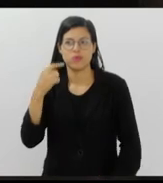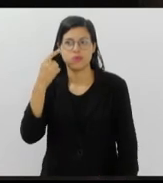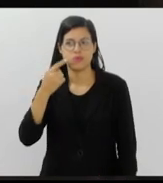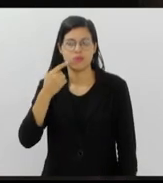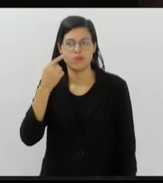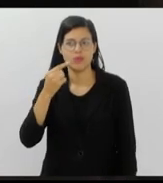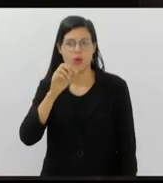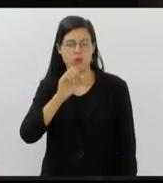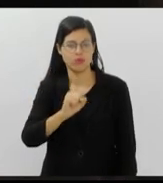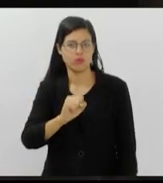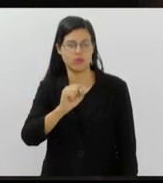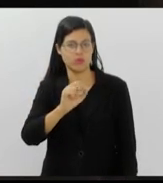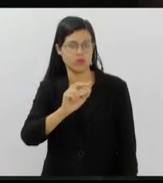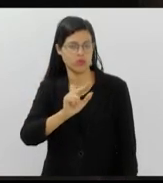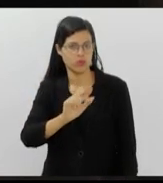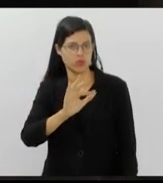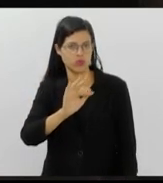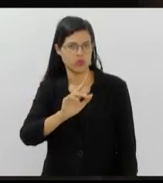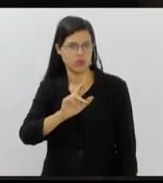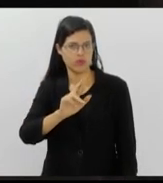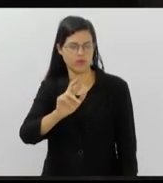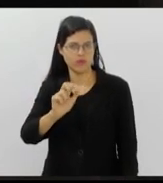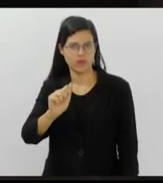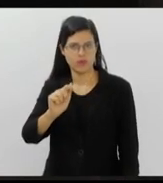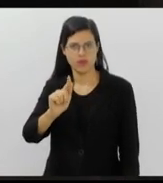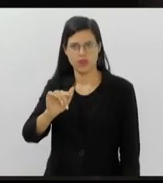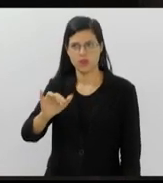sufrágio feminino, que só ocorreu em